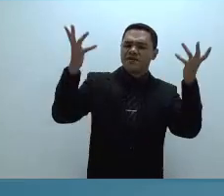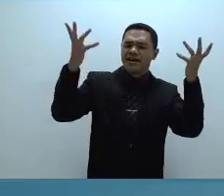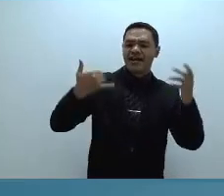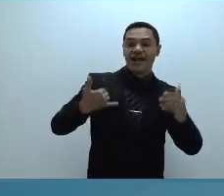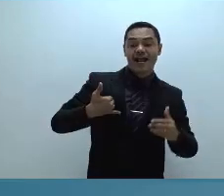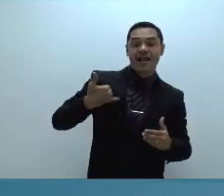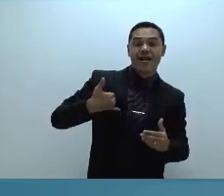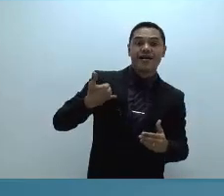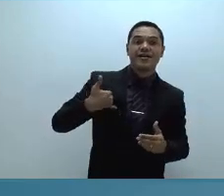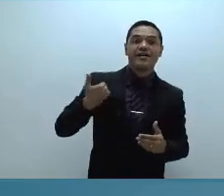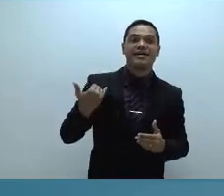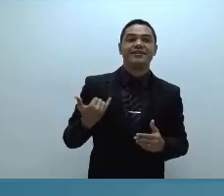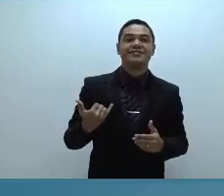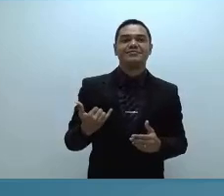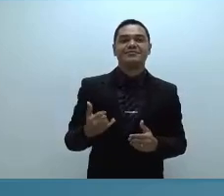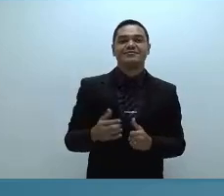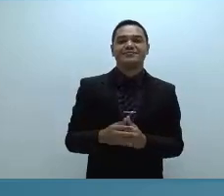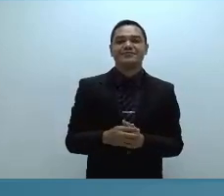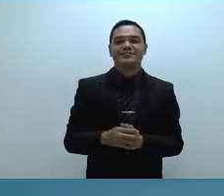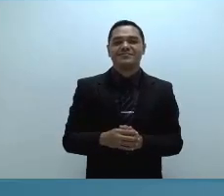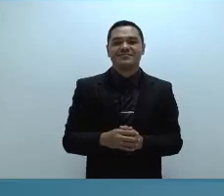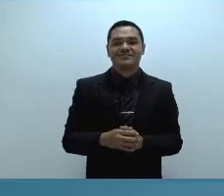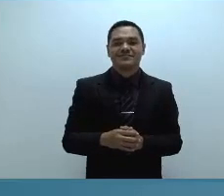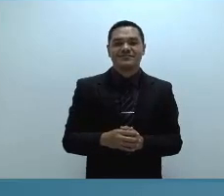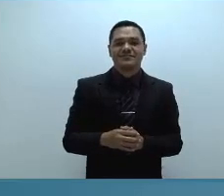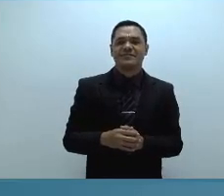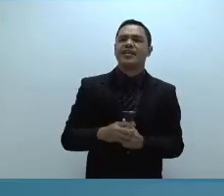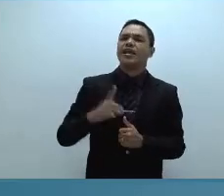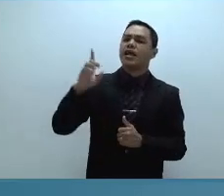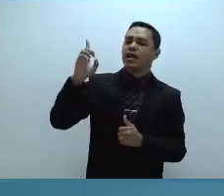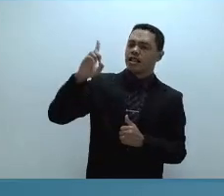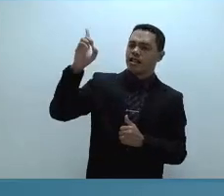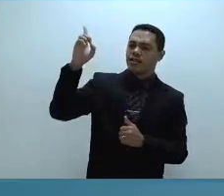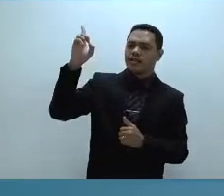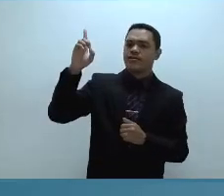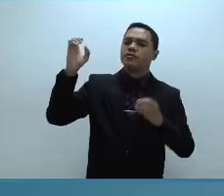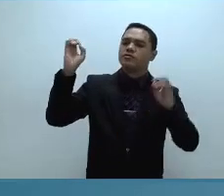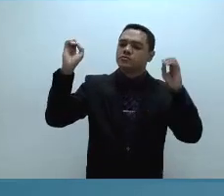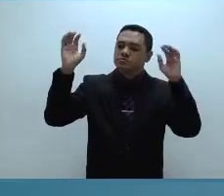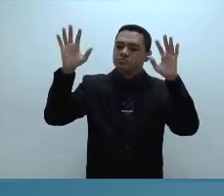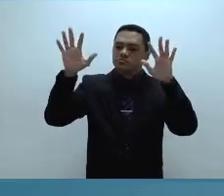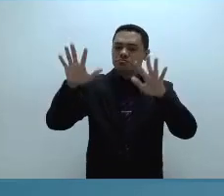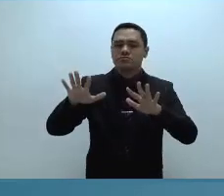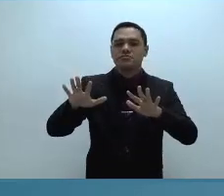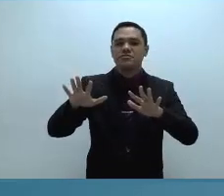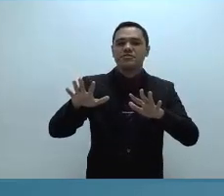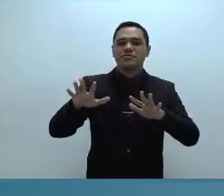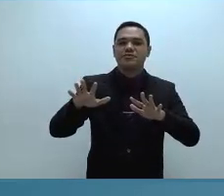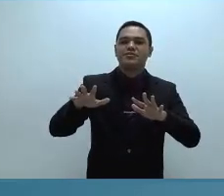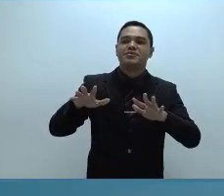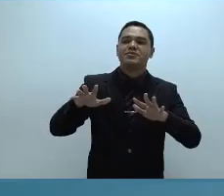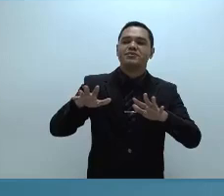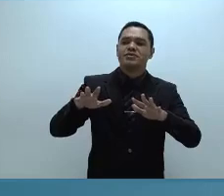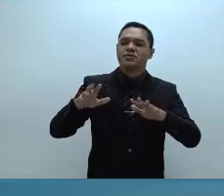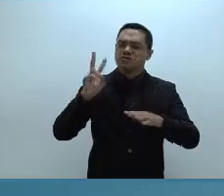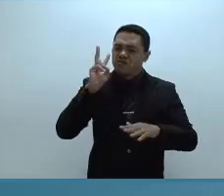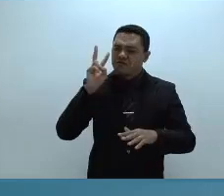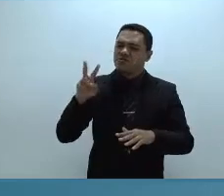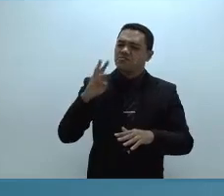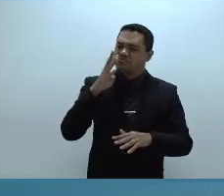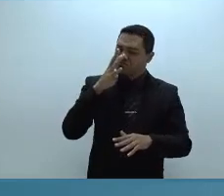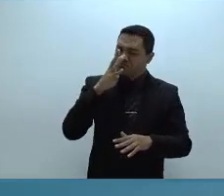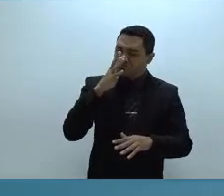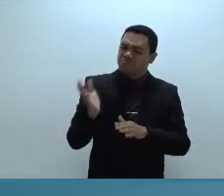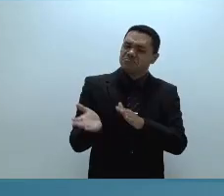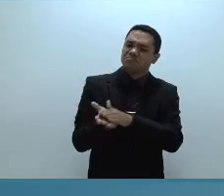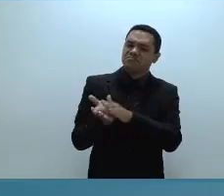aniversário, é mais uma oportunidade que o nosso Deus Criador nos dá de frutificarmos os talentos e as